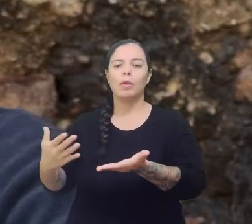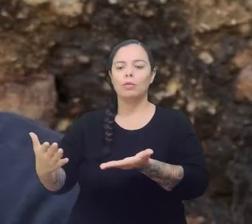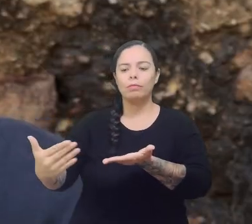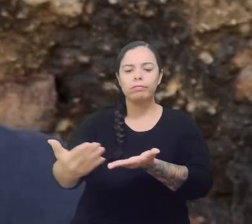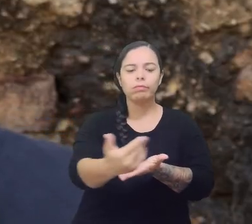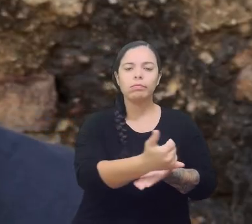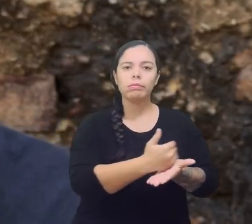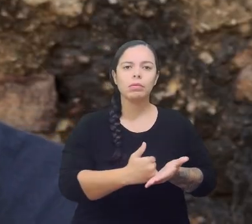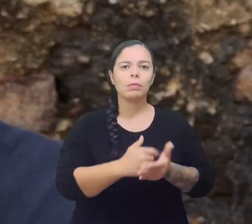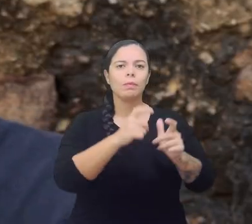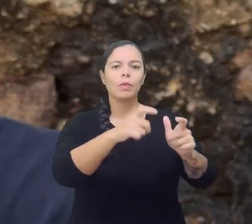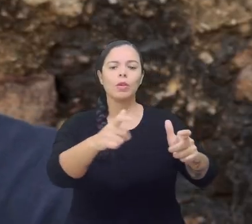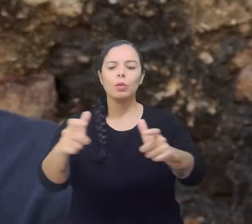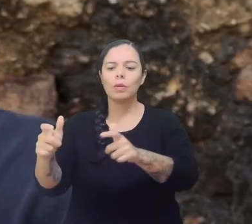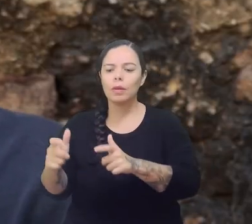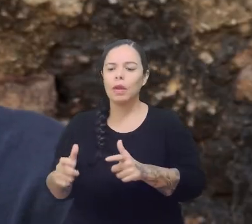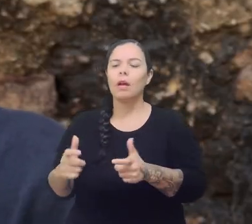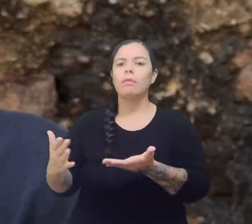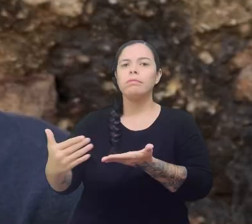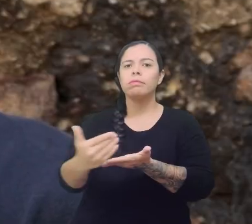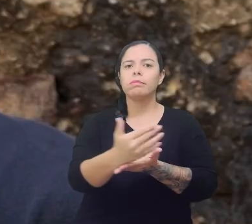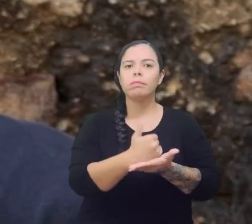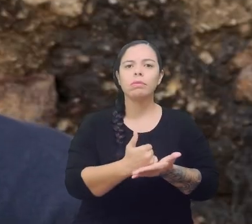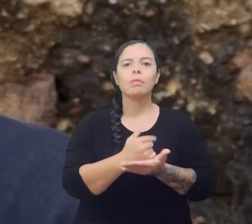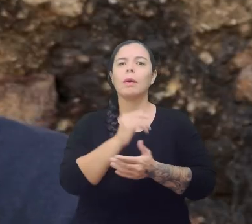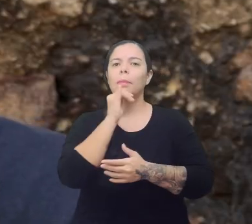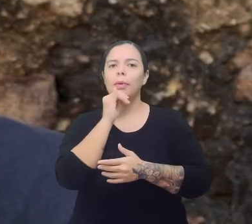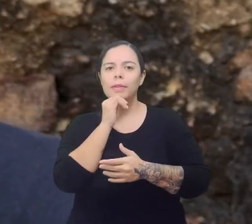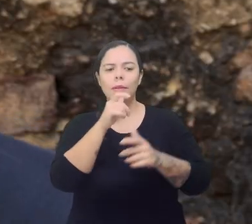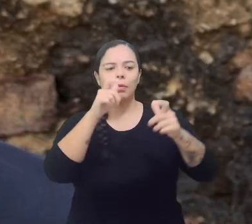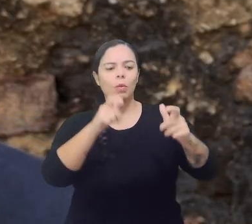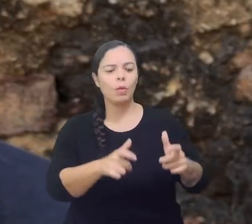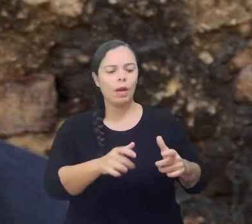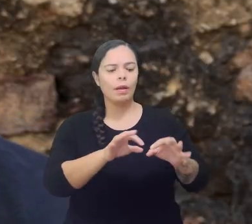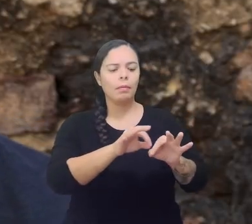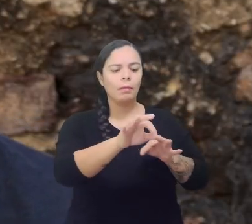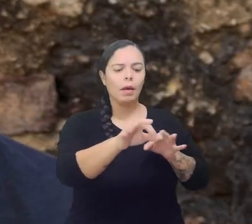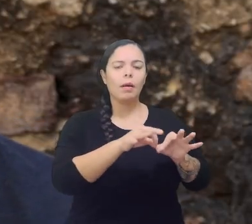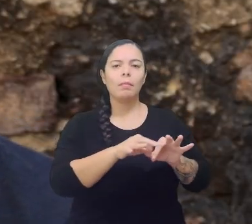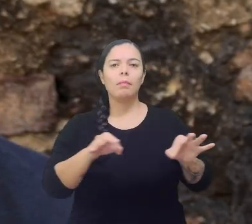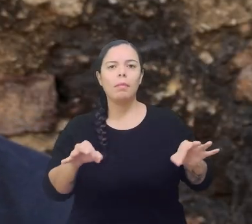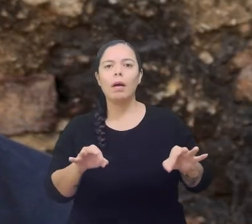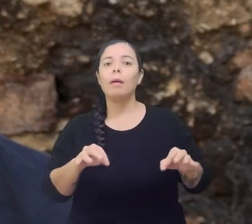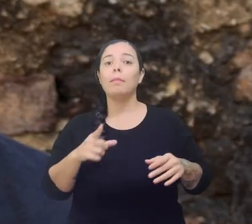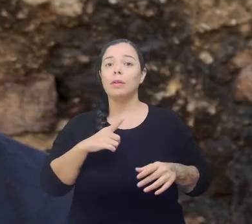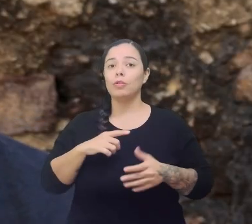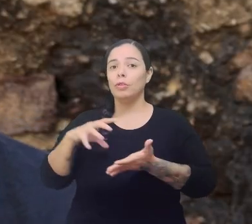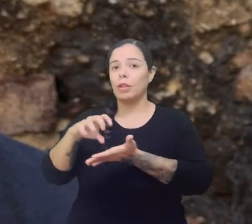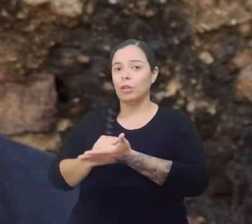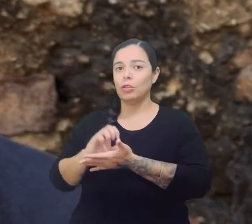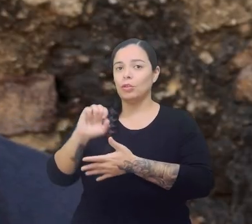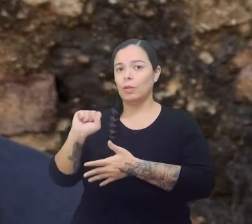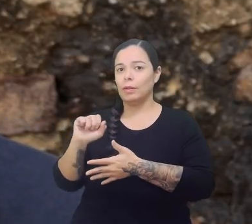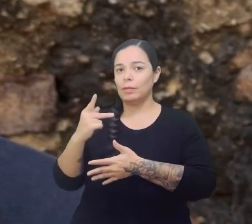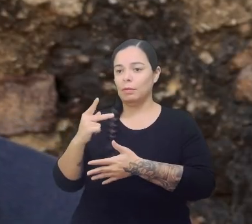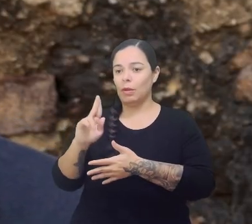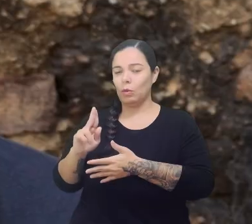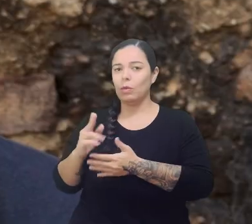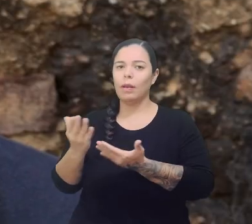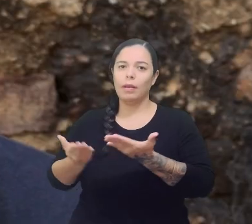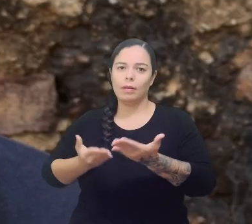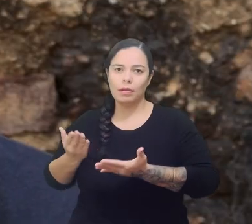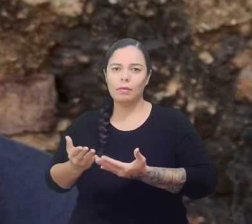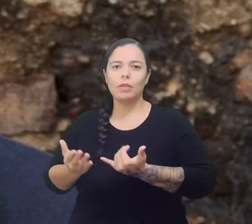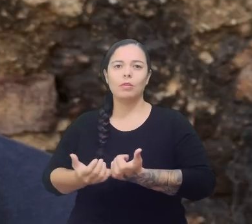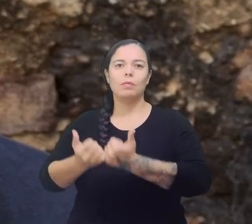onde é que é a área que ele tinha, por exemplo, ele tinha o registro do SPU, né, Serviço de Patrimônio da União. Ele pagava a taxa,